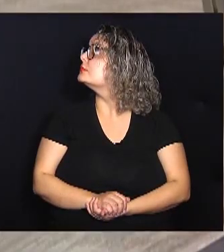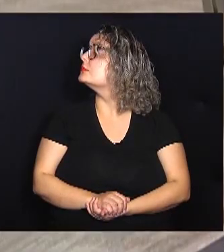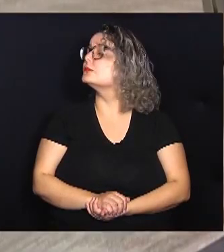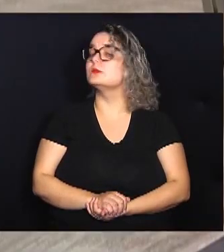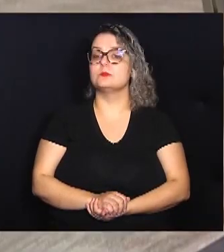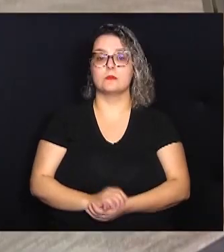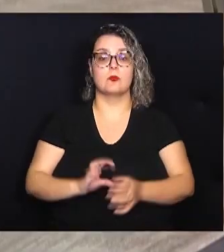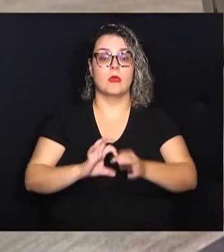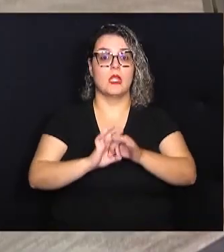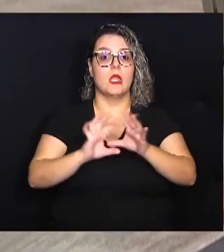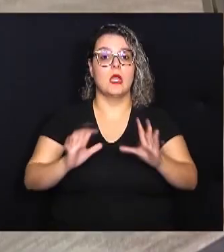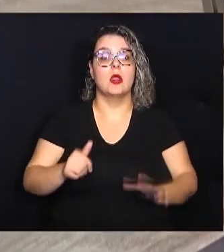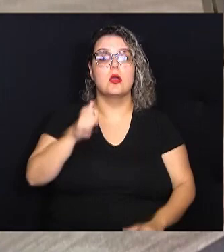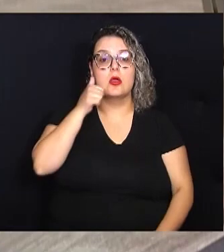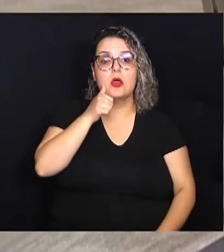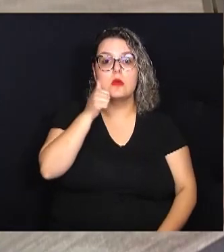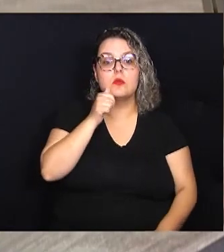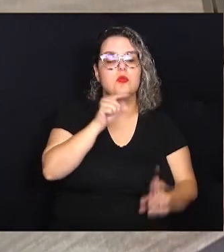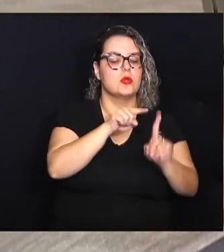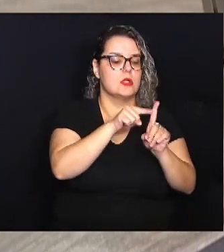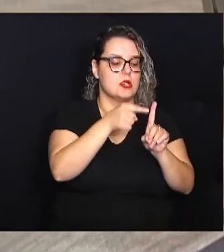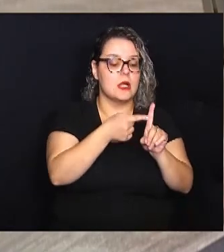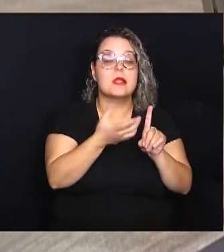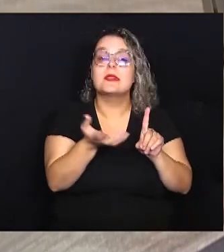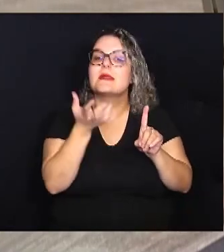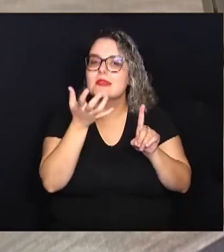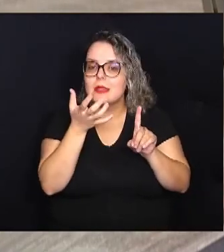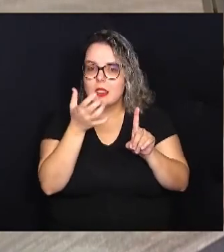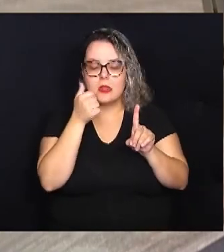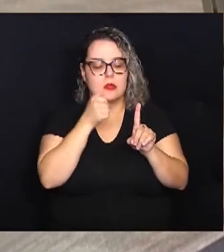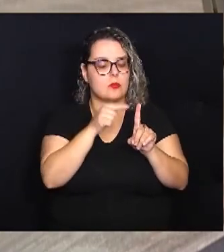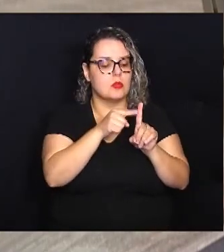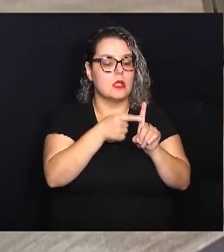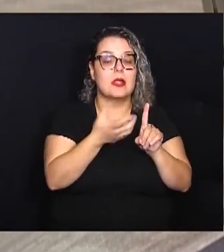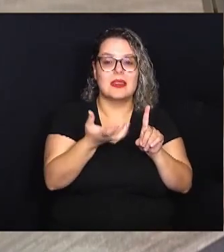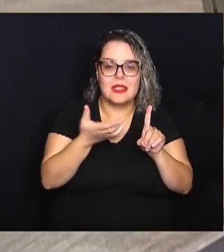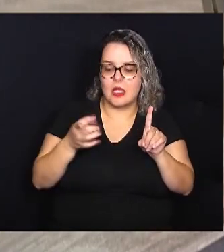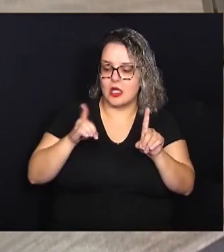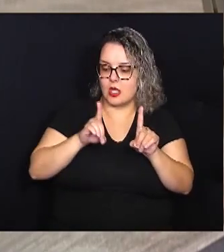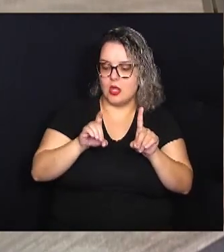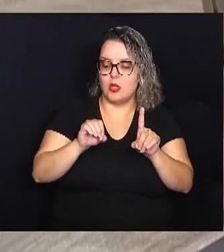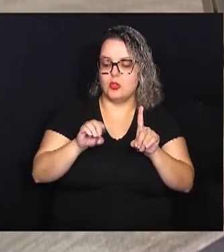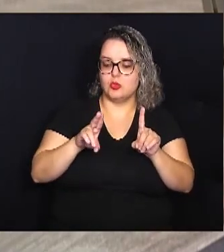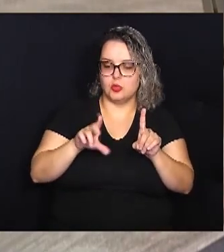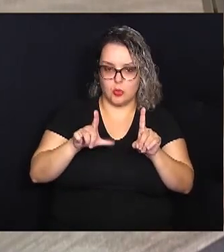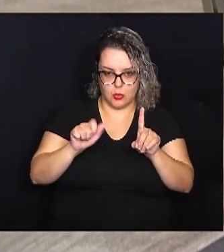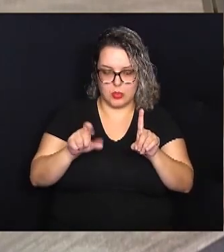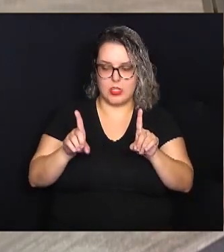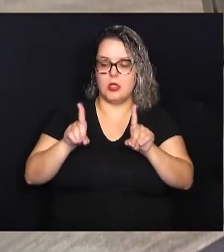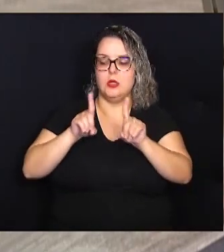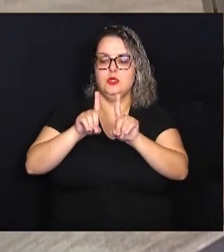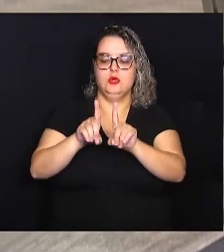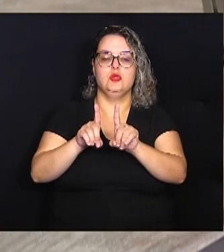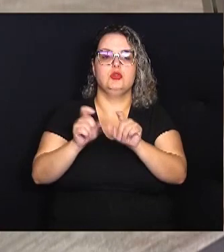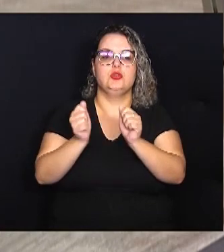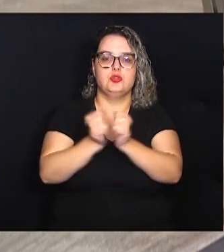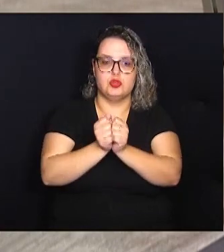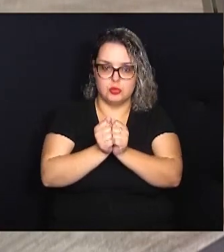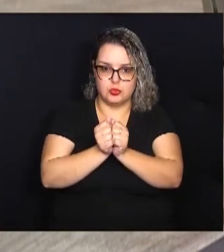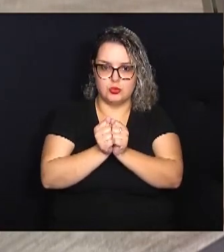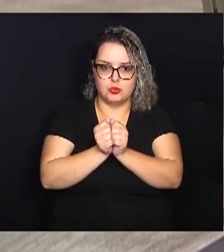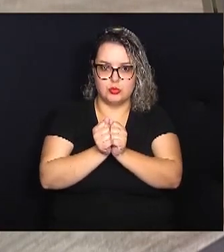Autorização para que a mulher que queira, a gestante que queira ter a doula, possa ter a doula durante o parto. Não é